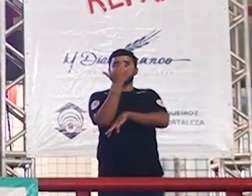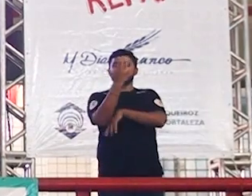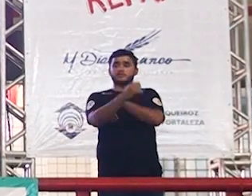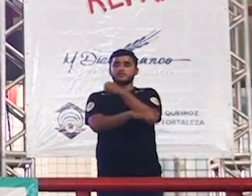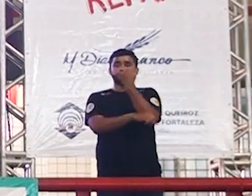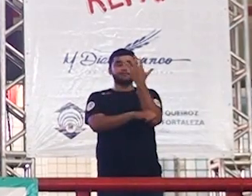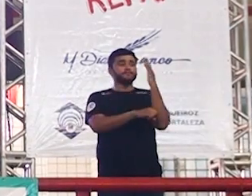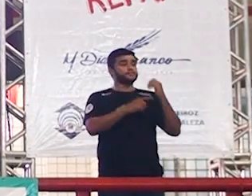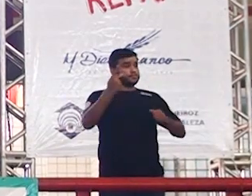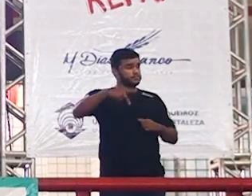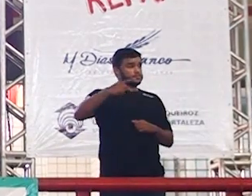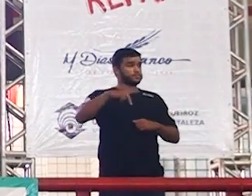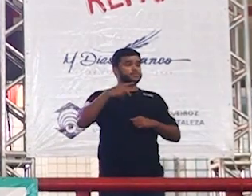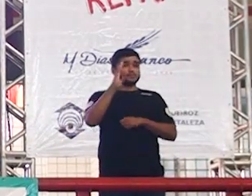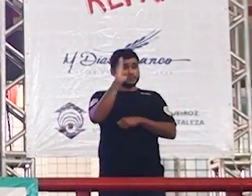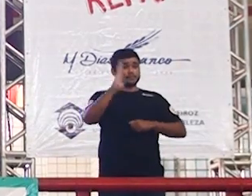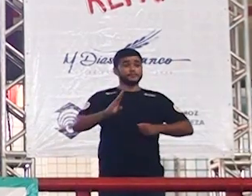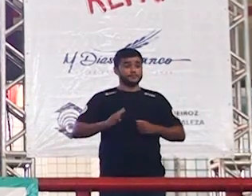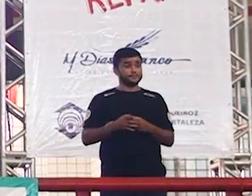ambiente foi no Brasil.